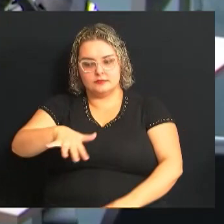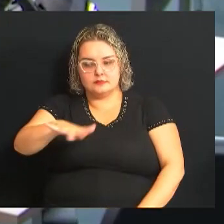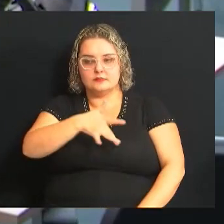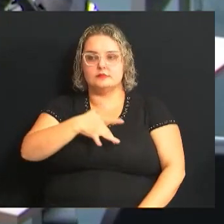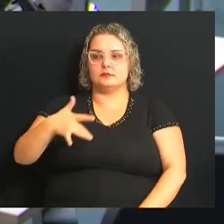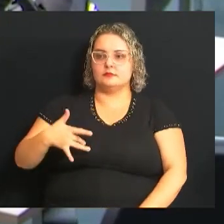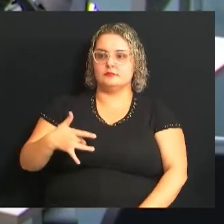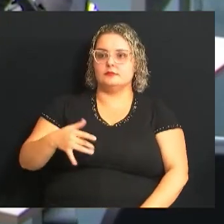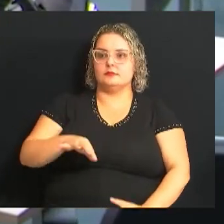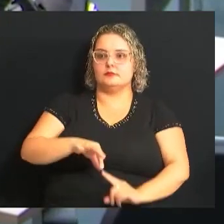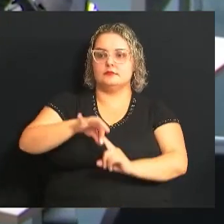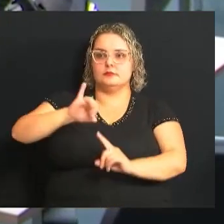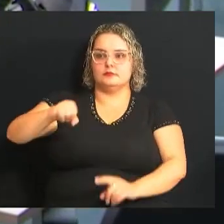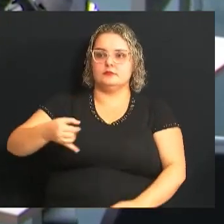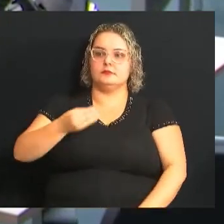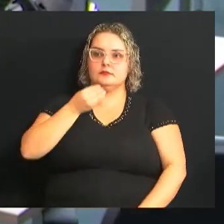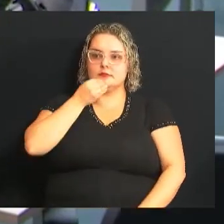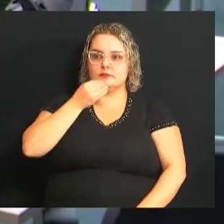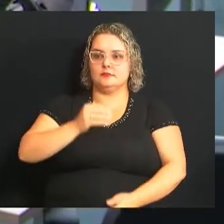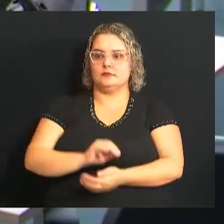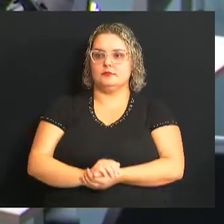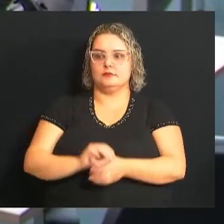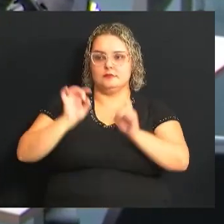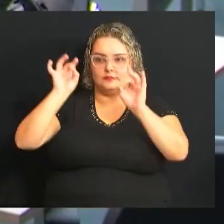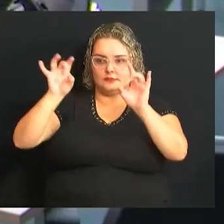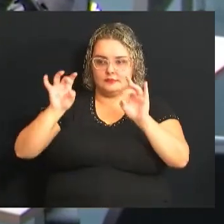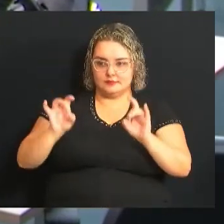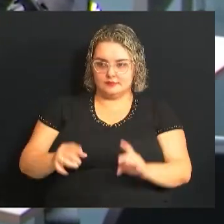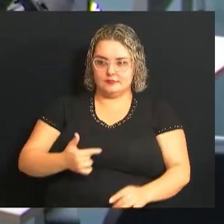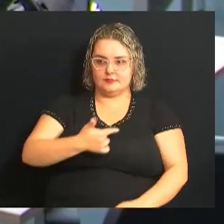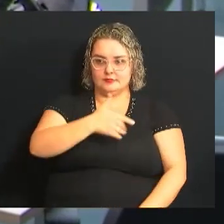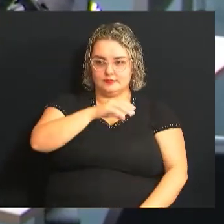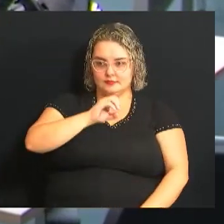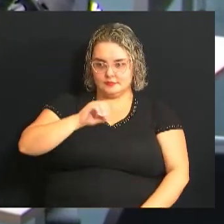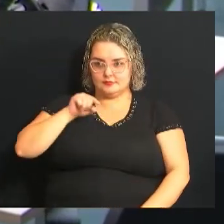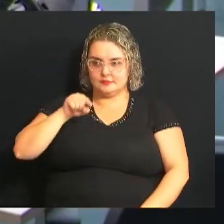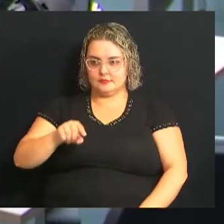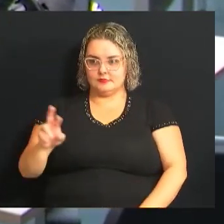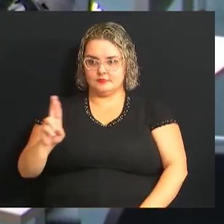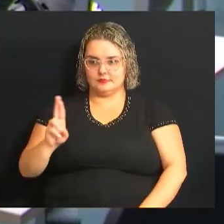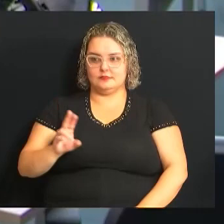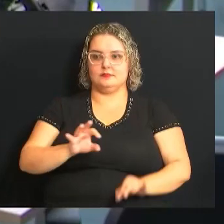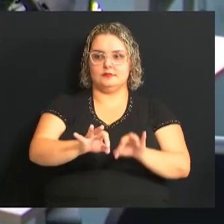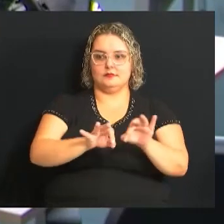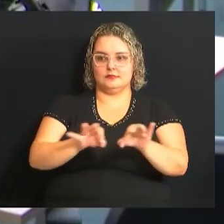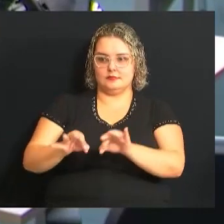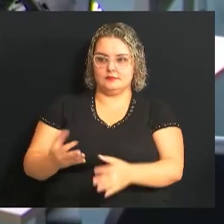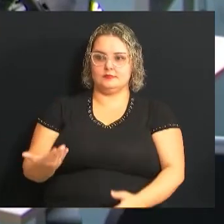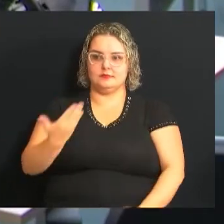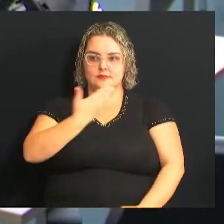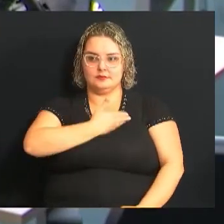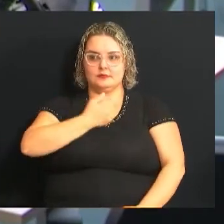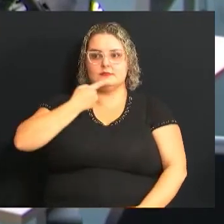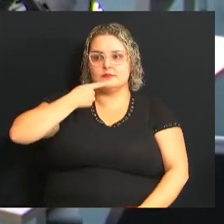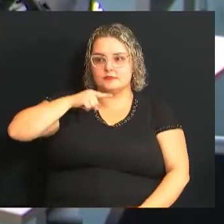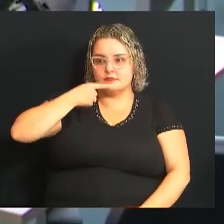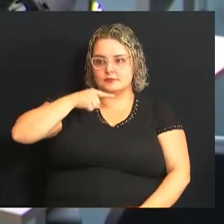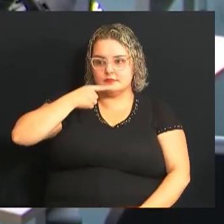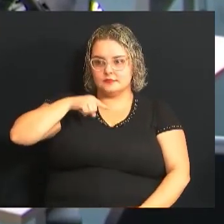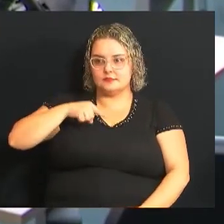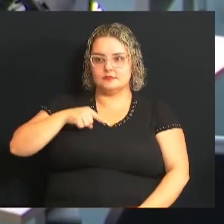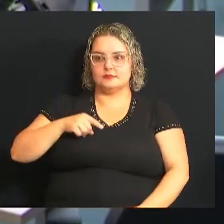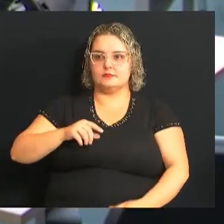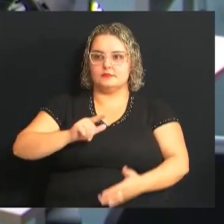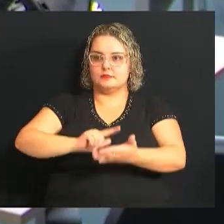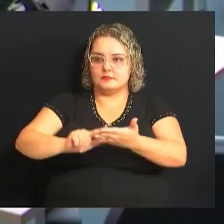mandar emendas de saúde. Eu mandei especificamente R$200 mil para um projeto do colega Eduardo Magoga, que é da esterilização